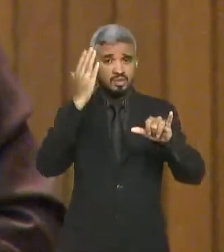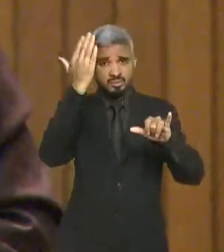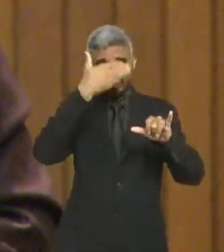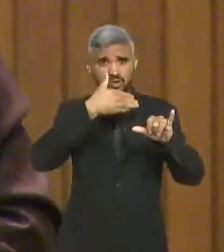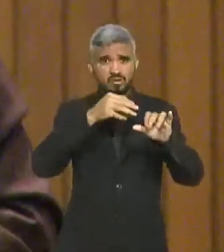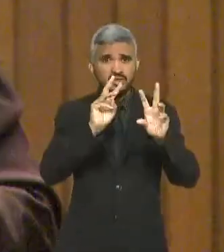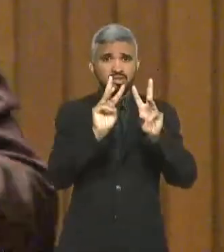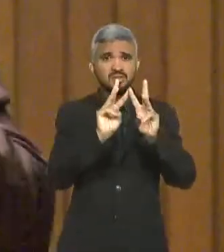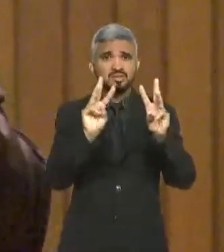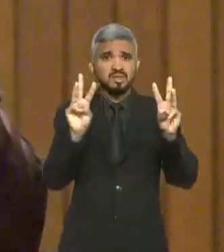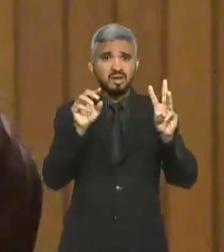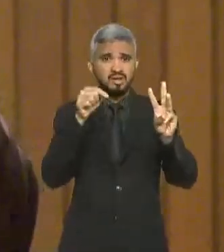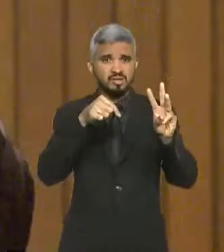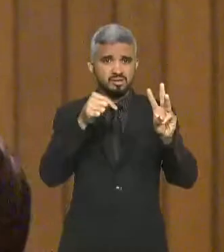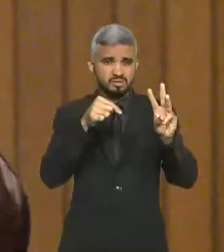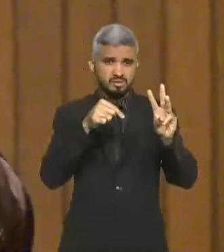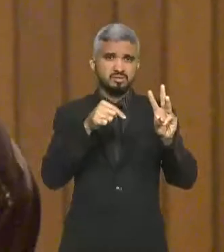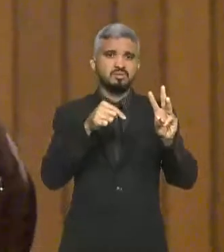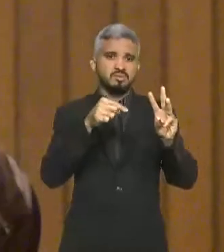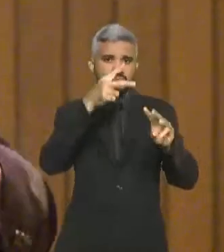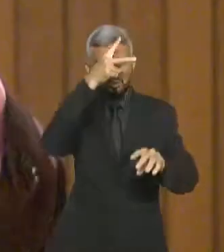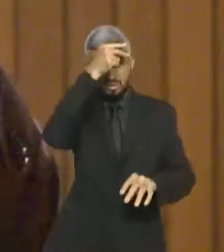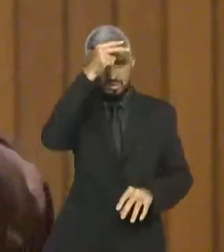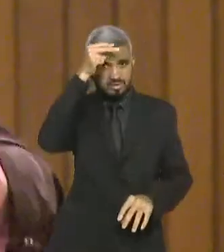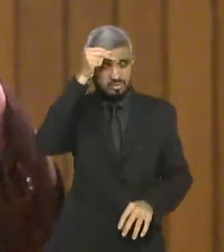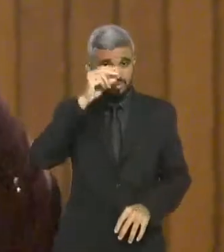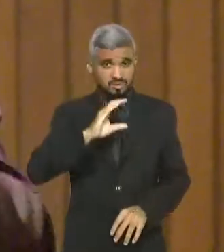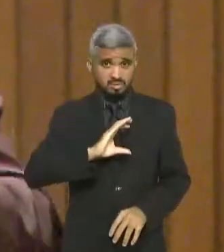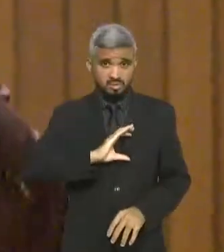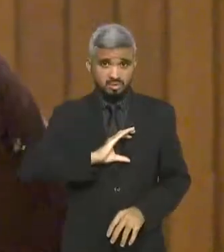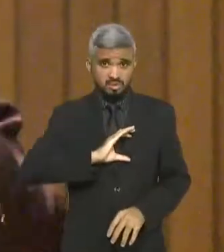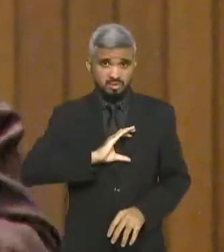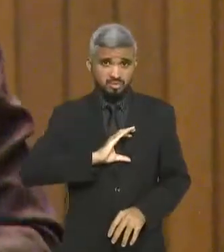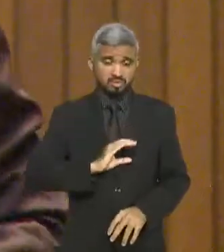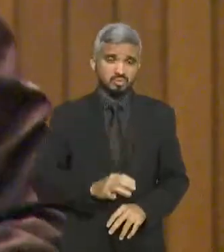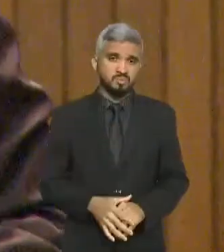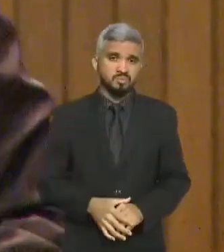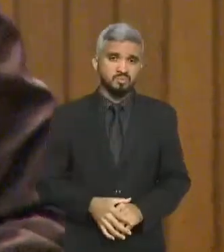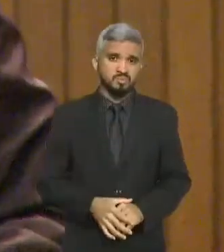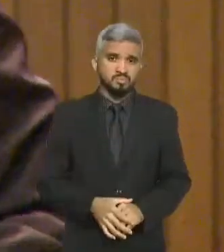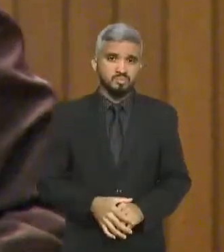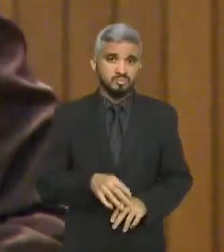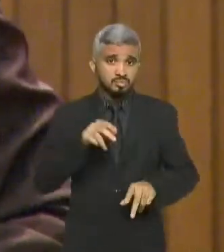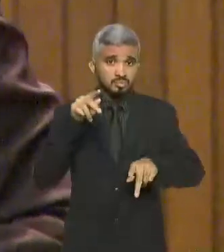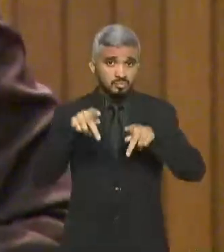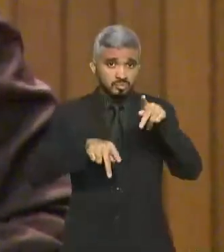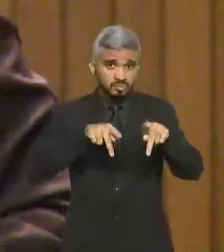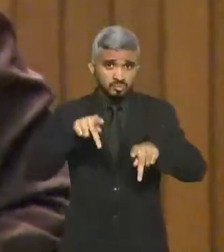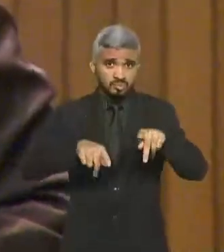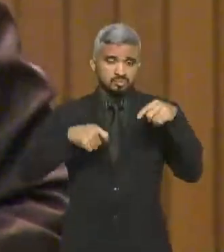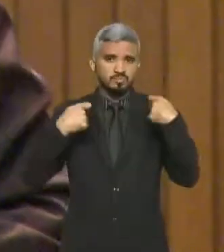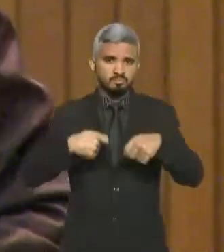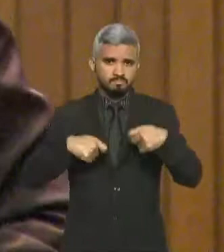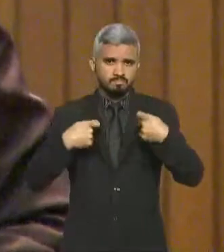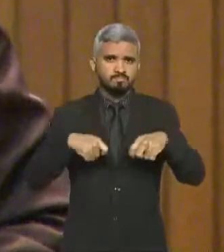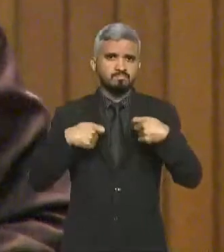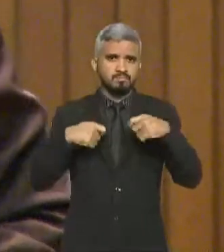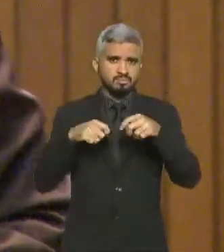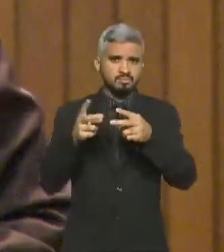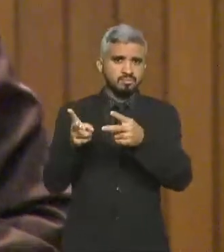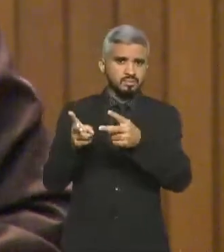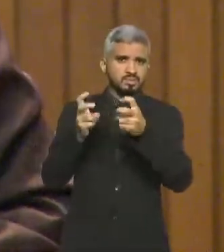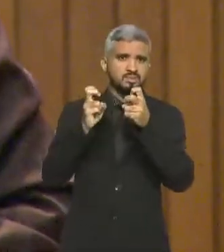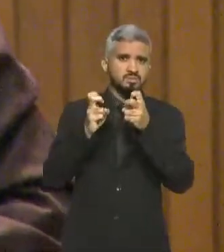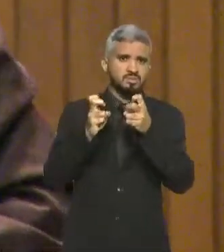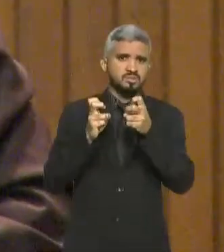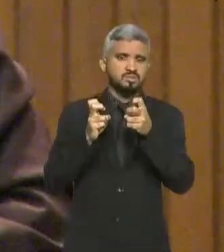Municipal. E é para que a população de Caxias mais uma vez perceba que caiu de novo